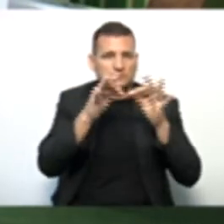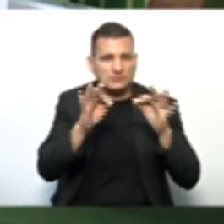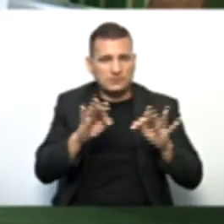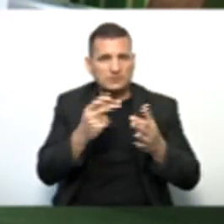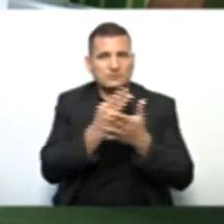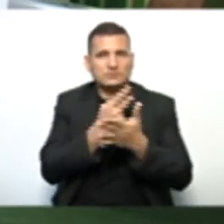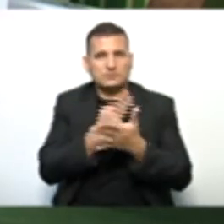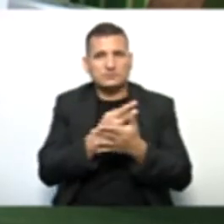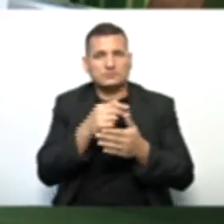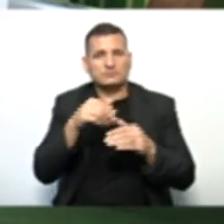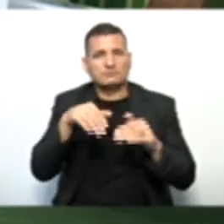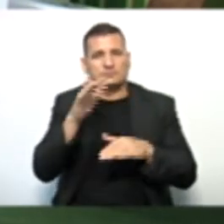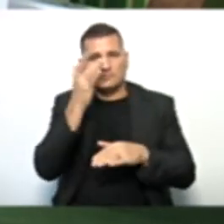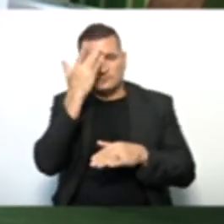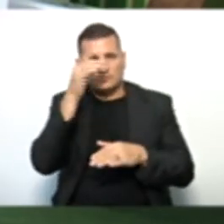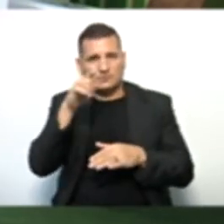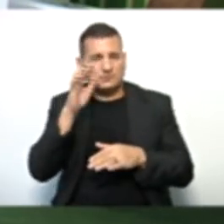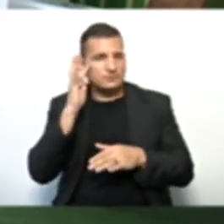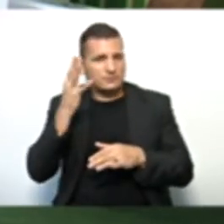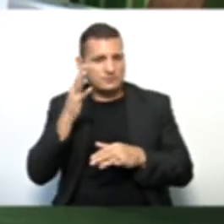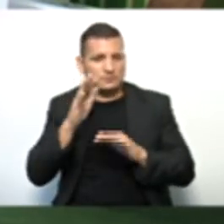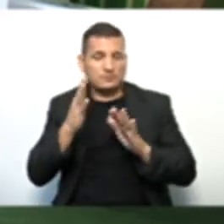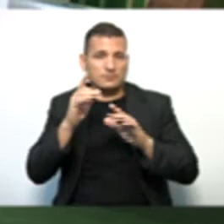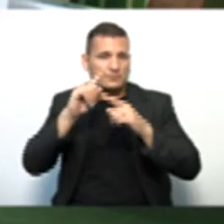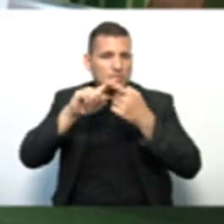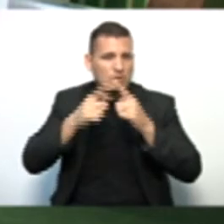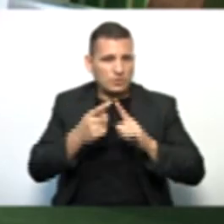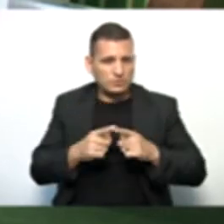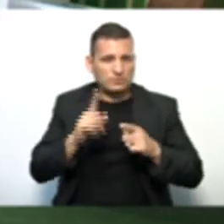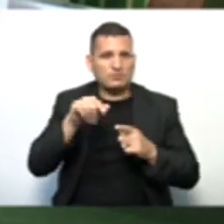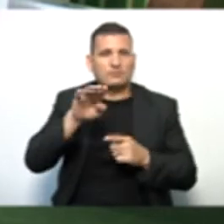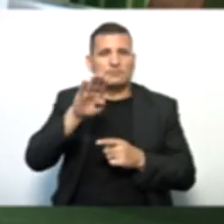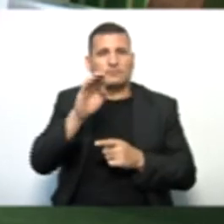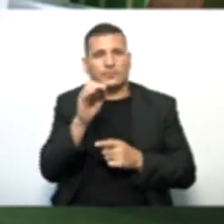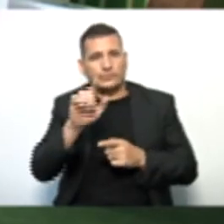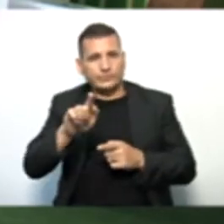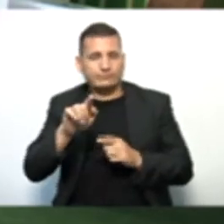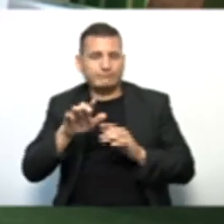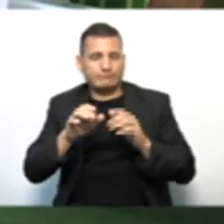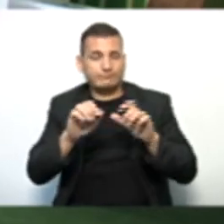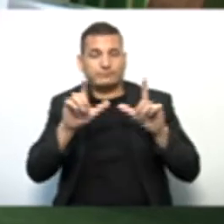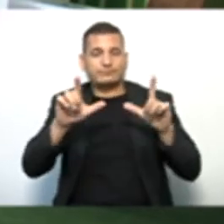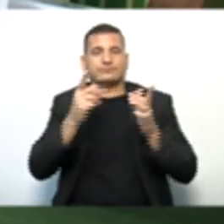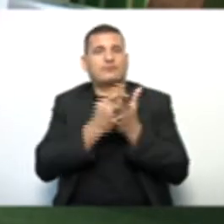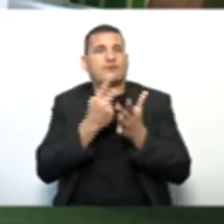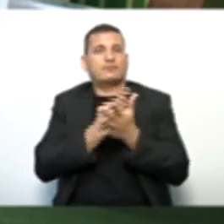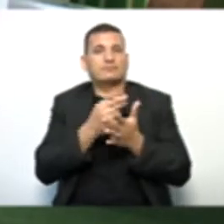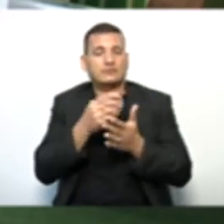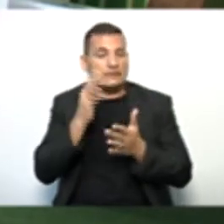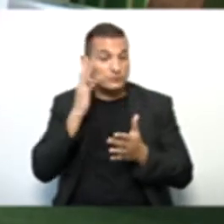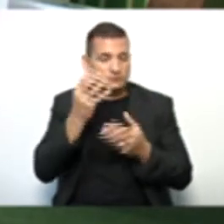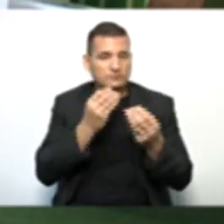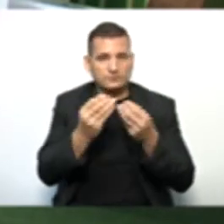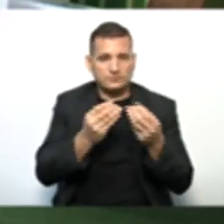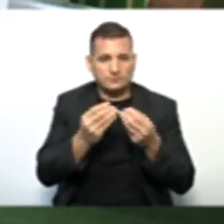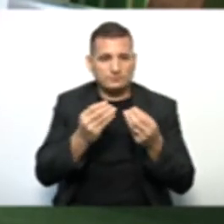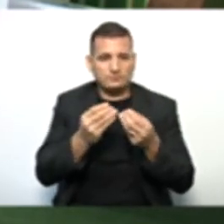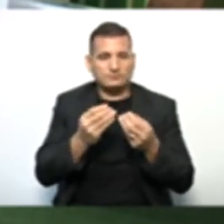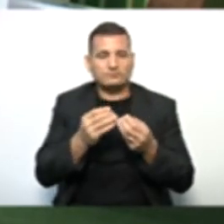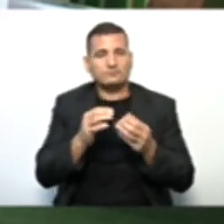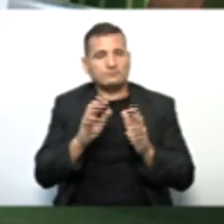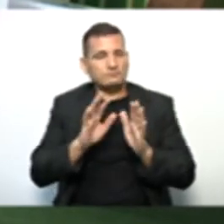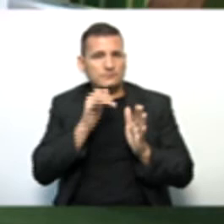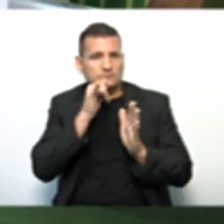Você errou alguma coisa, mais fácil você resolver. Agora, o erro de lógica é um bug que te pega, que você só tem que resolver ali no núcleo mesmo, na lógica, na situação em si, na